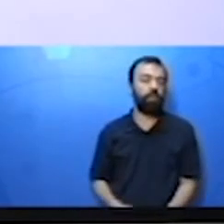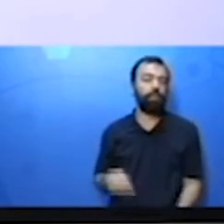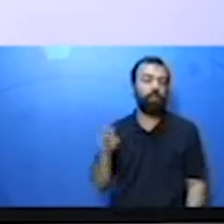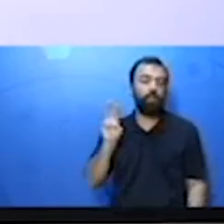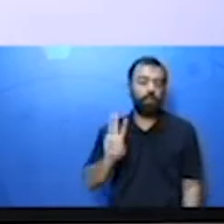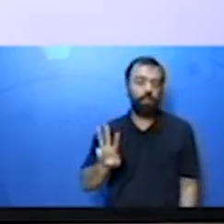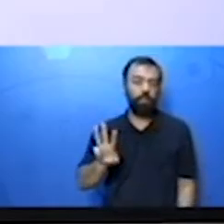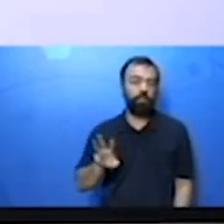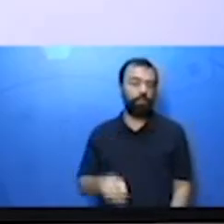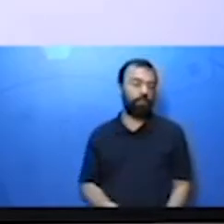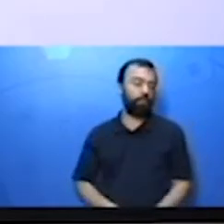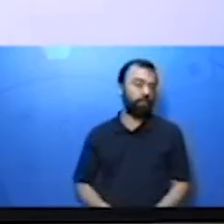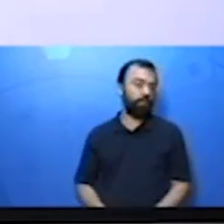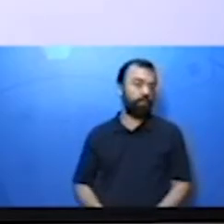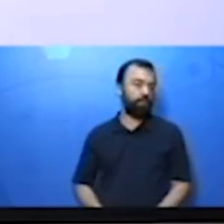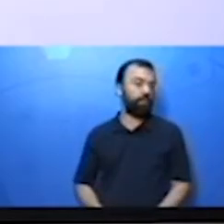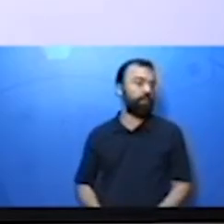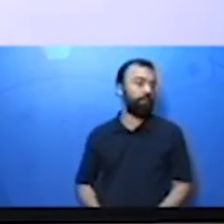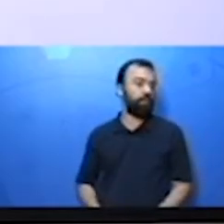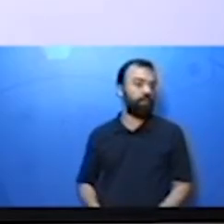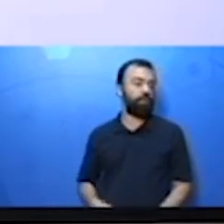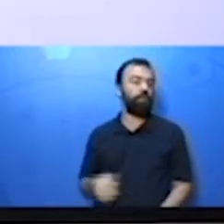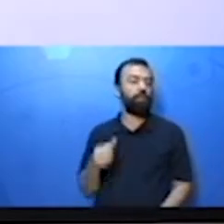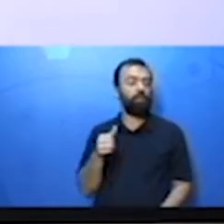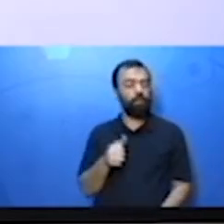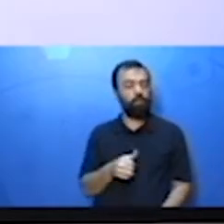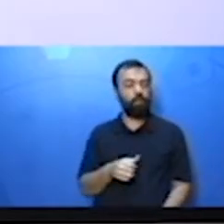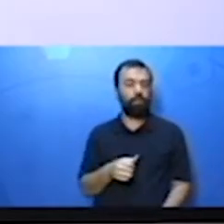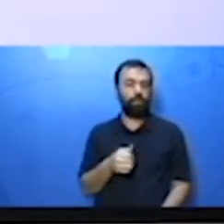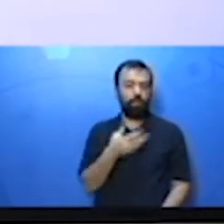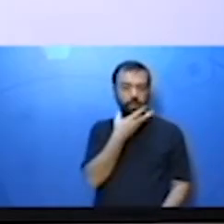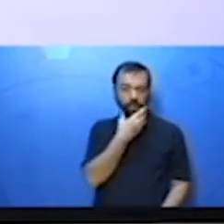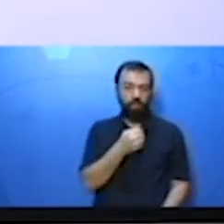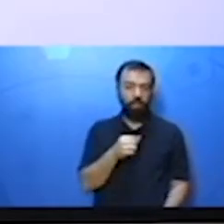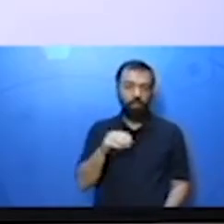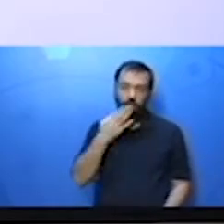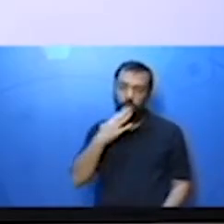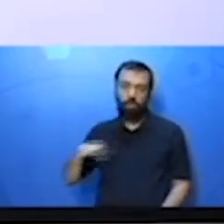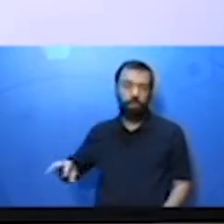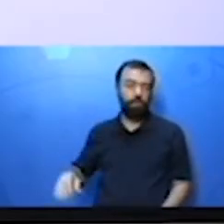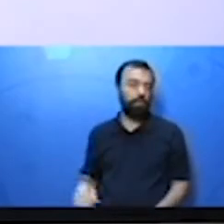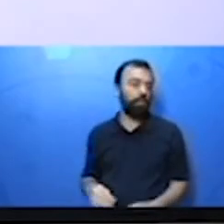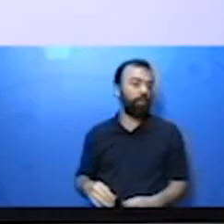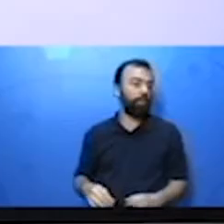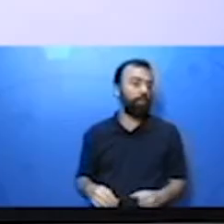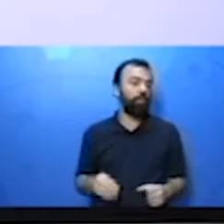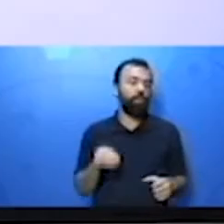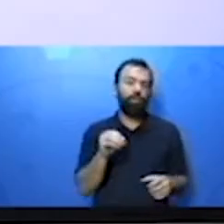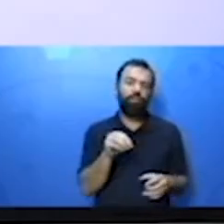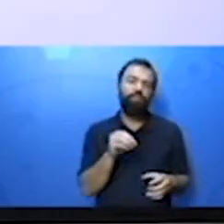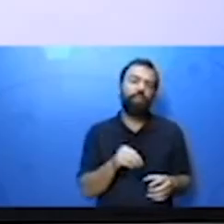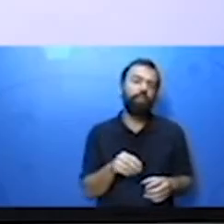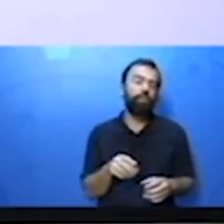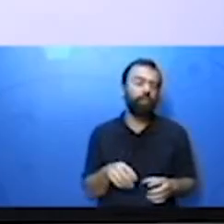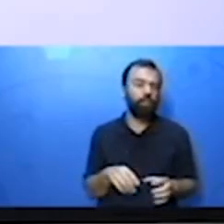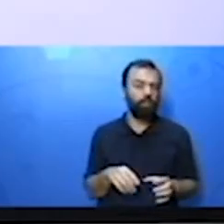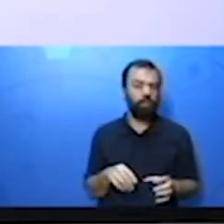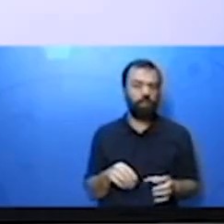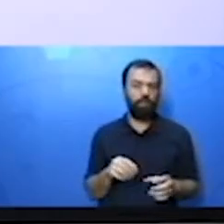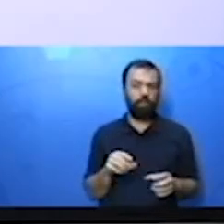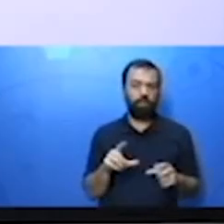3. Glauco tinha algumas figurinhas em seu álbum. Ganhou 30 figurinhas de